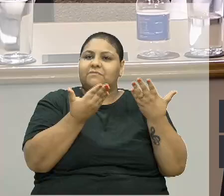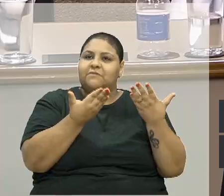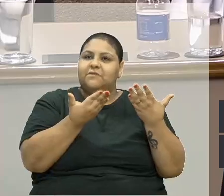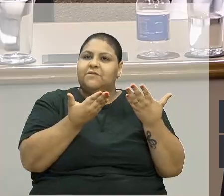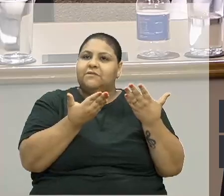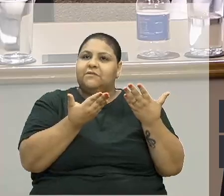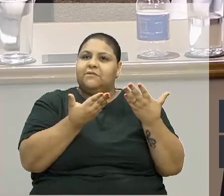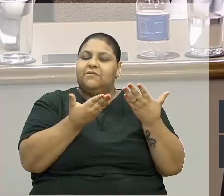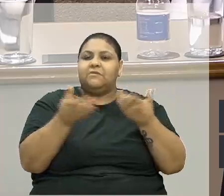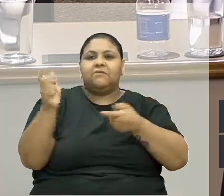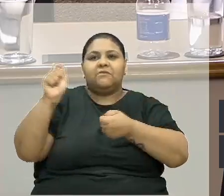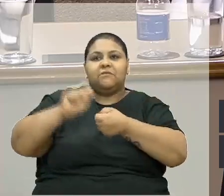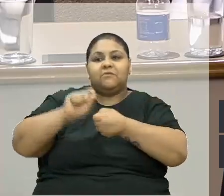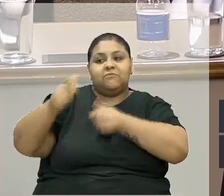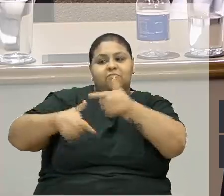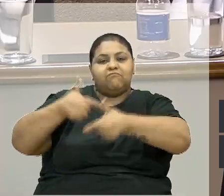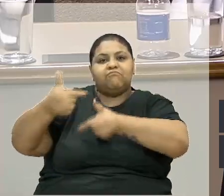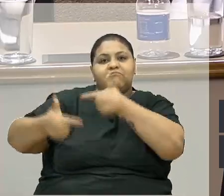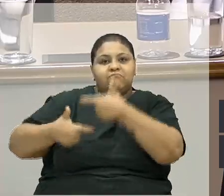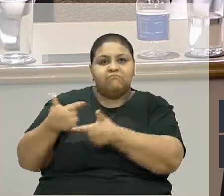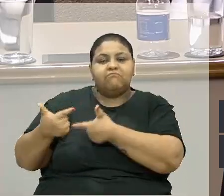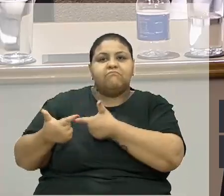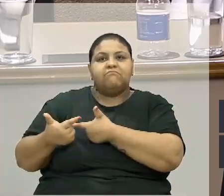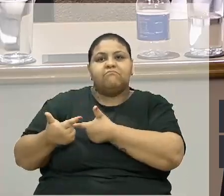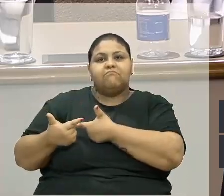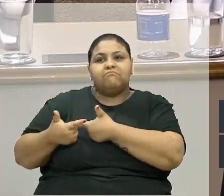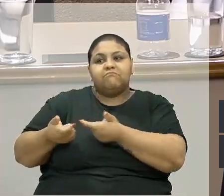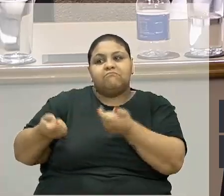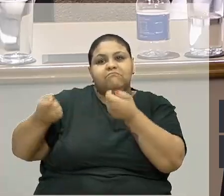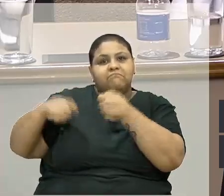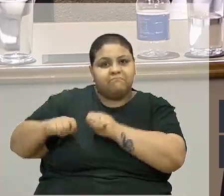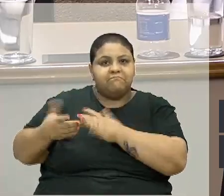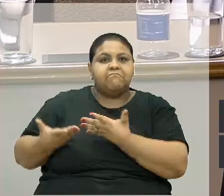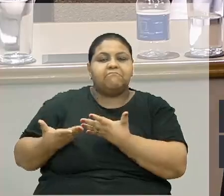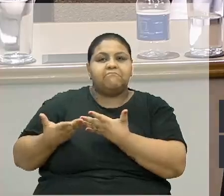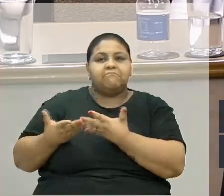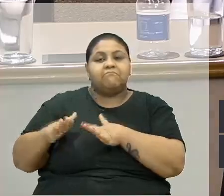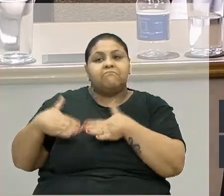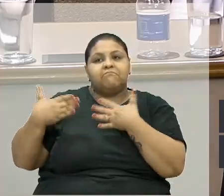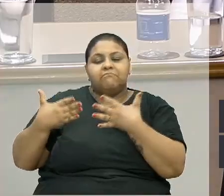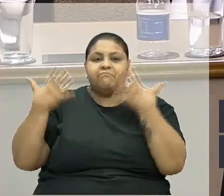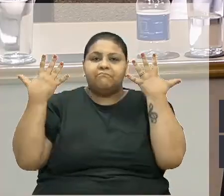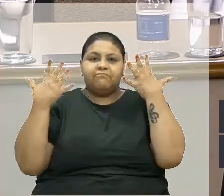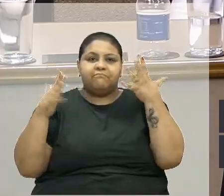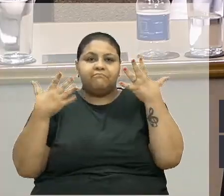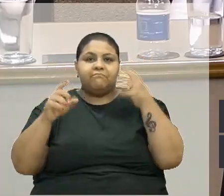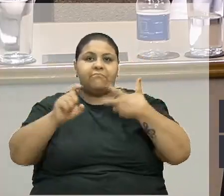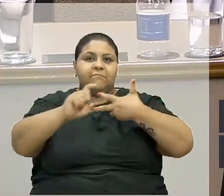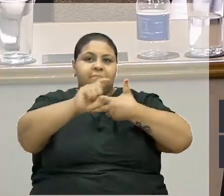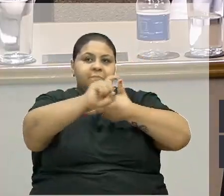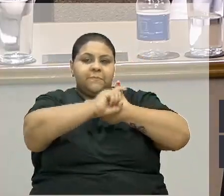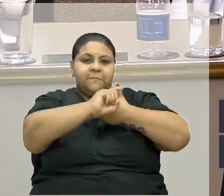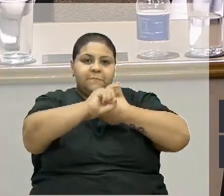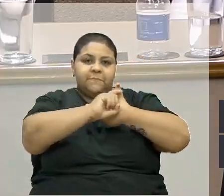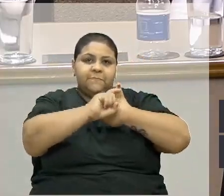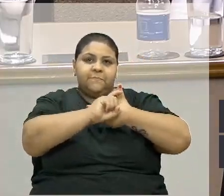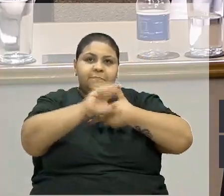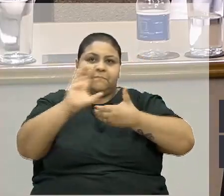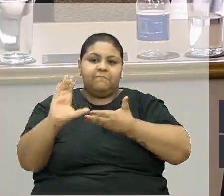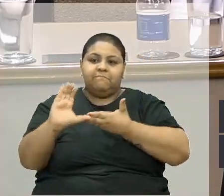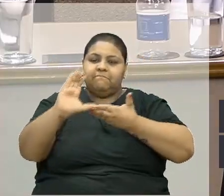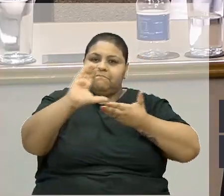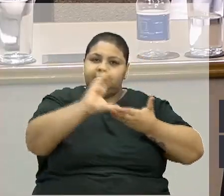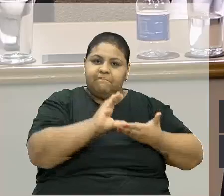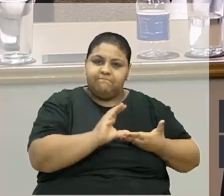para realizar o trabalho que é necessário. Então, parabéns ao Executivo, é um